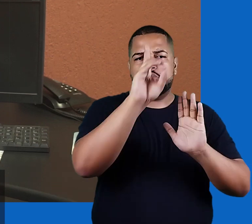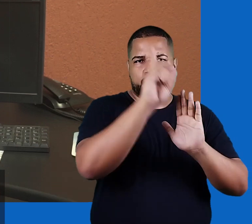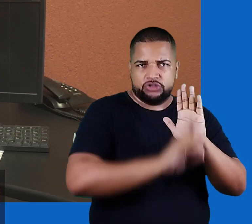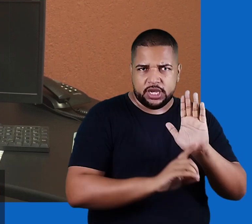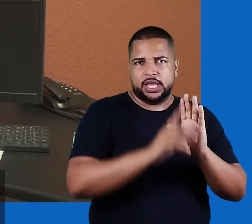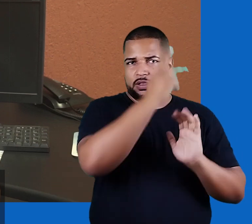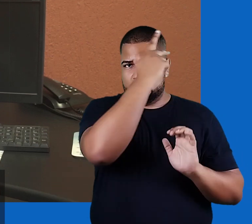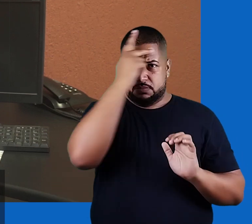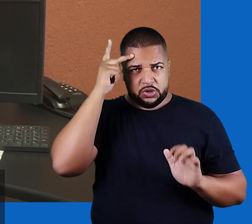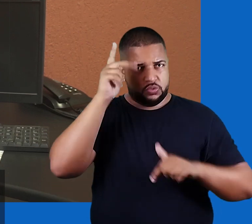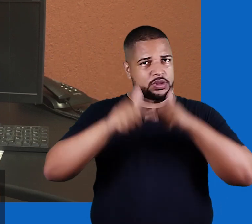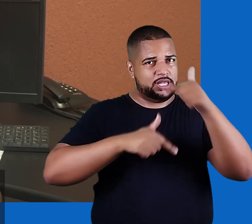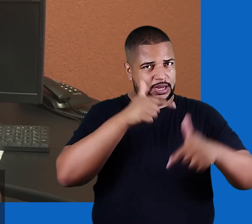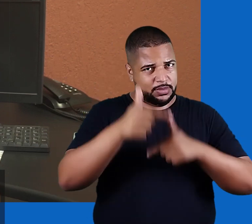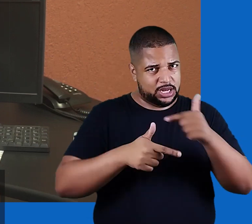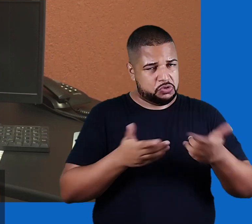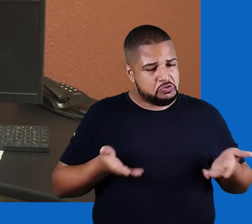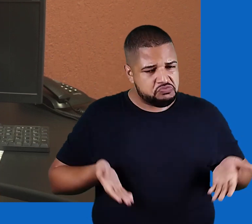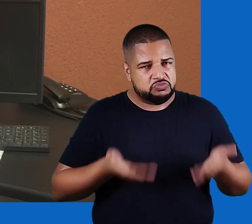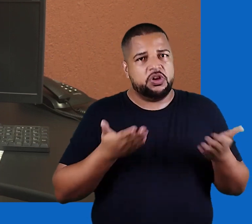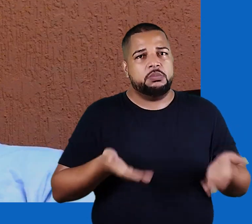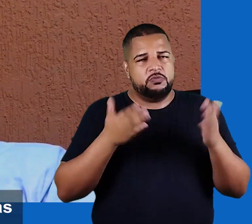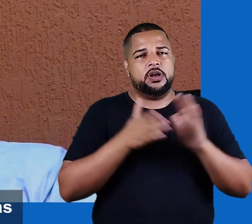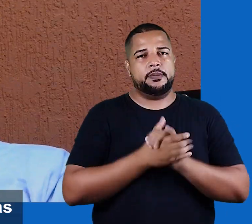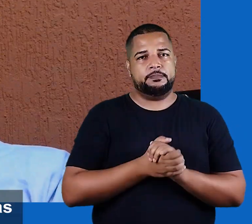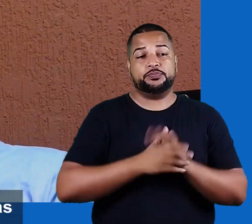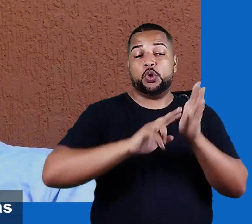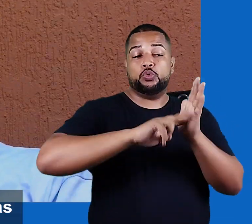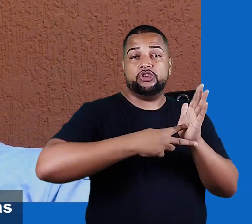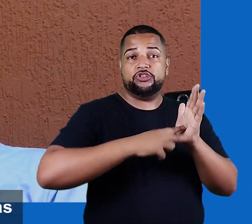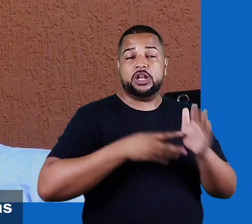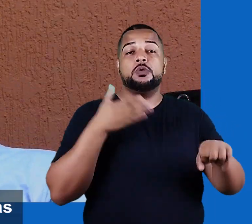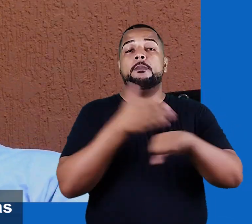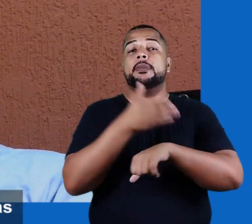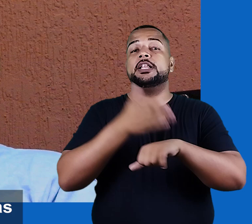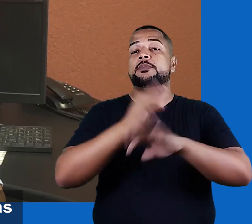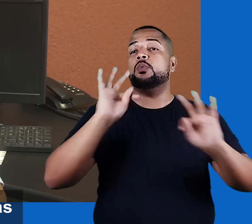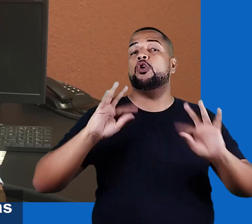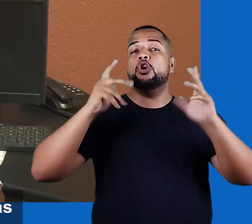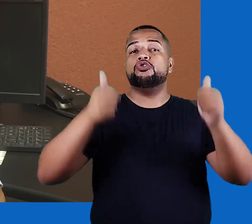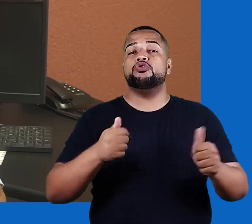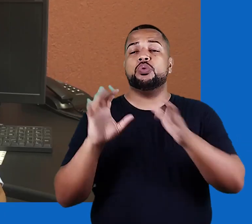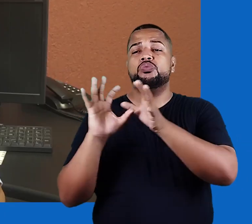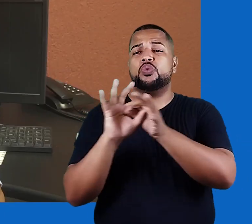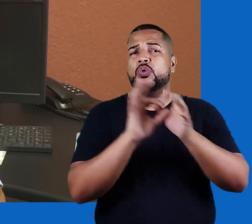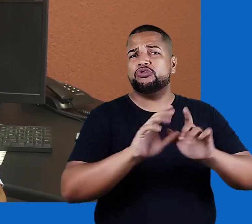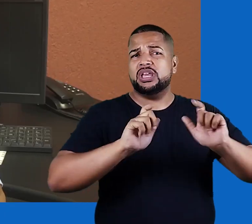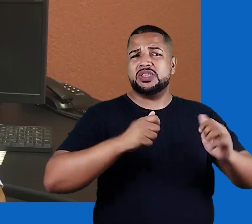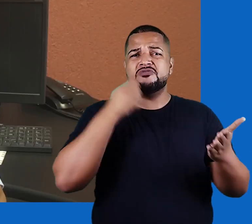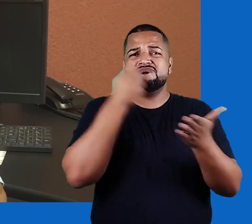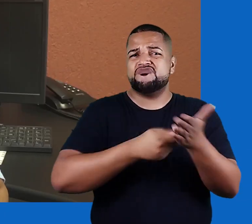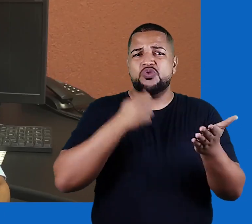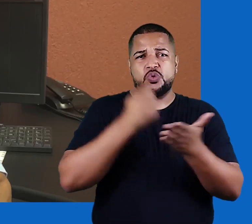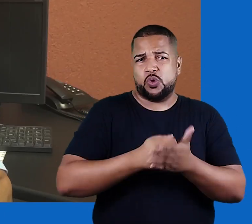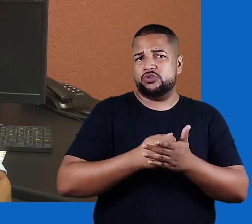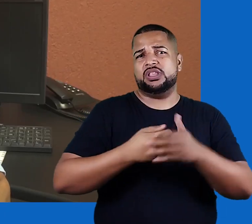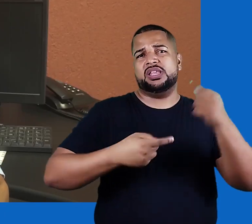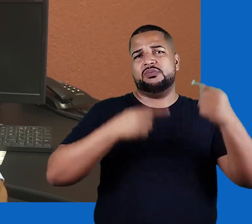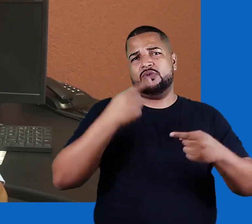né, dos trabalhadores, da categoria. Esse sindicato aqui, ele participou de todas as lutas políticas